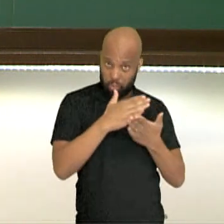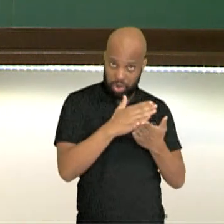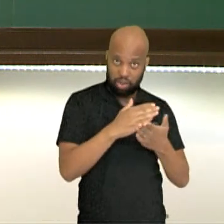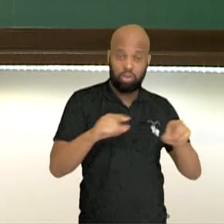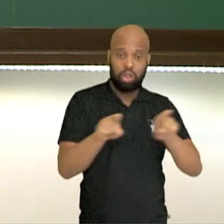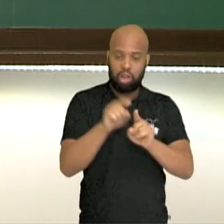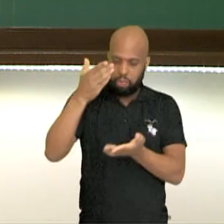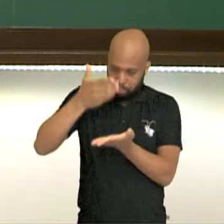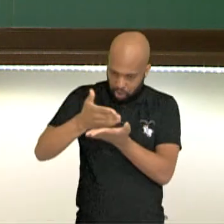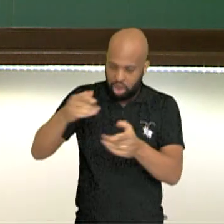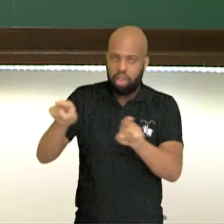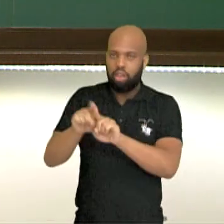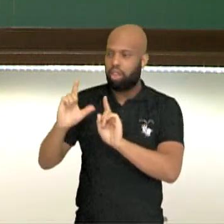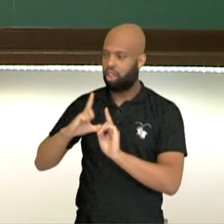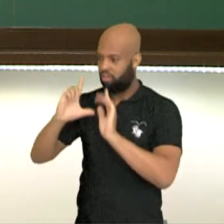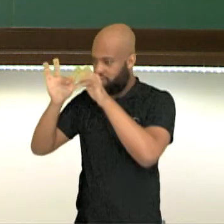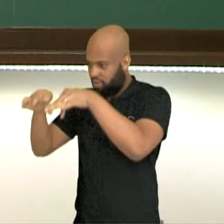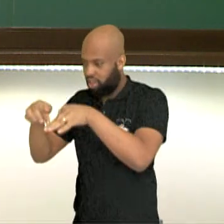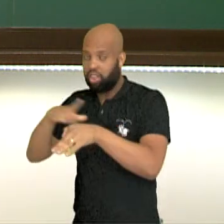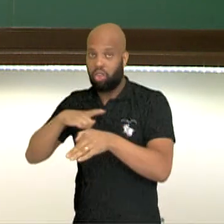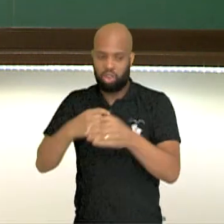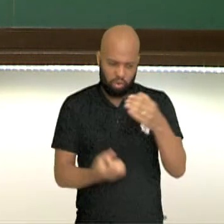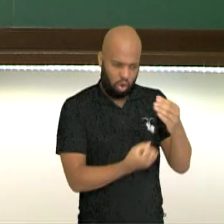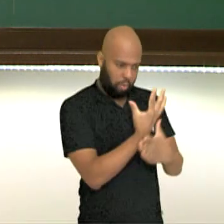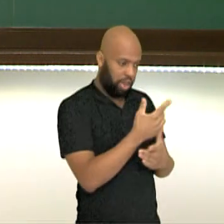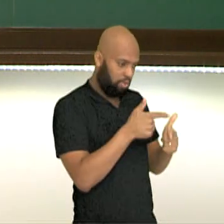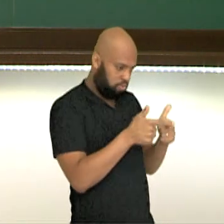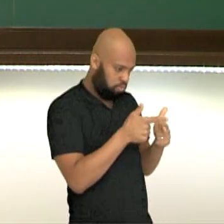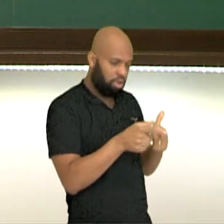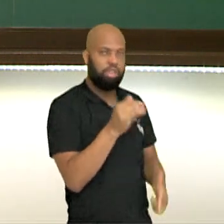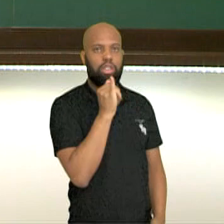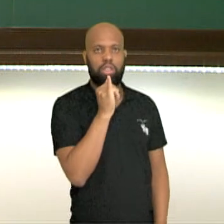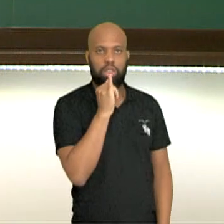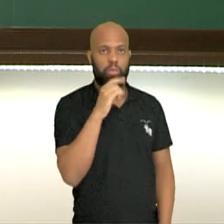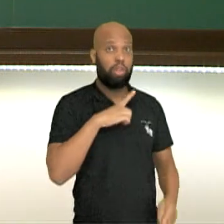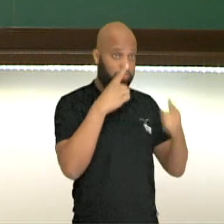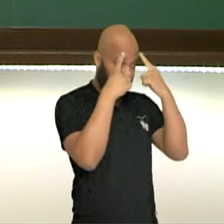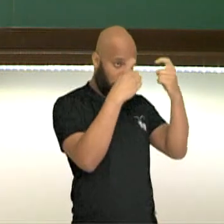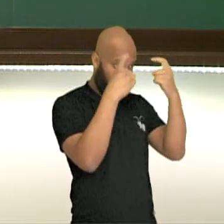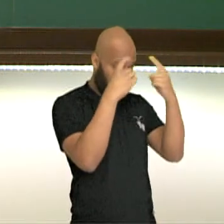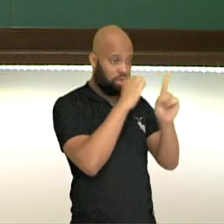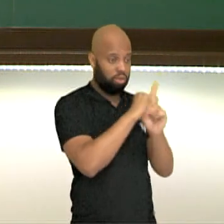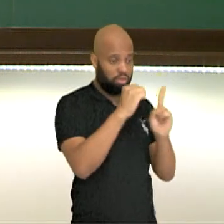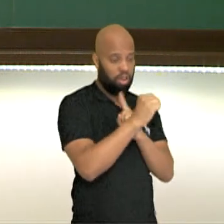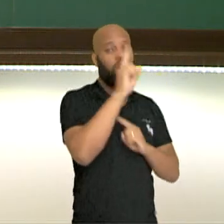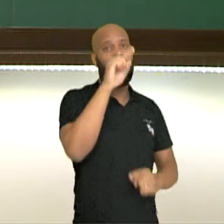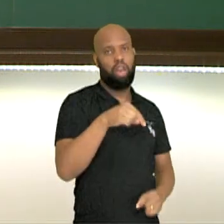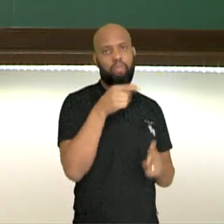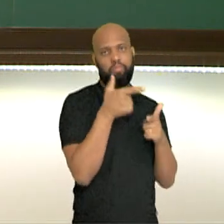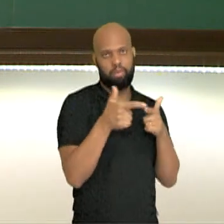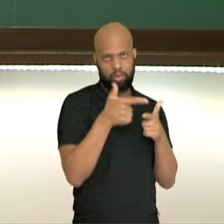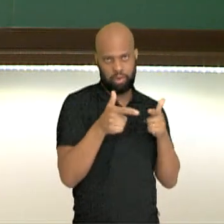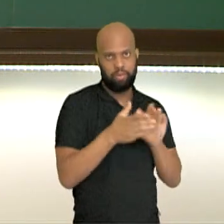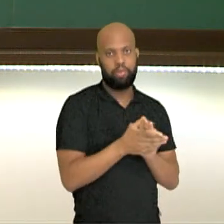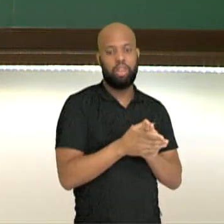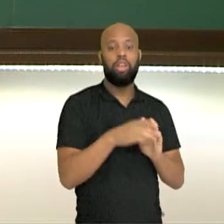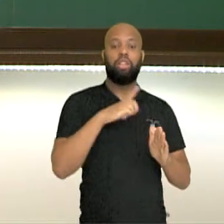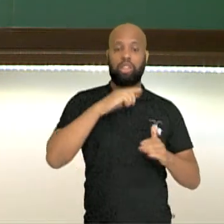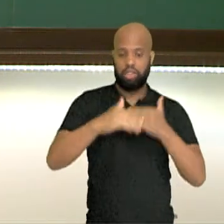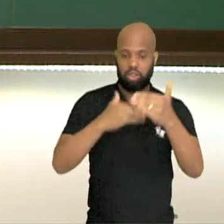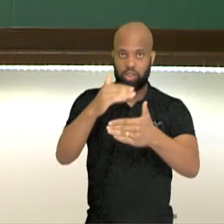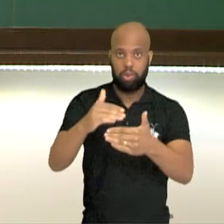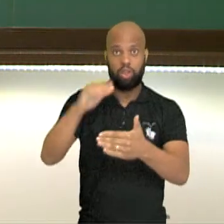né, tem o surgimento do problema, por exemplo, a violência social é um problema, tem o